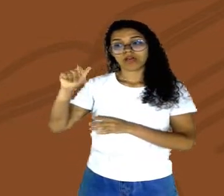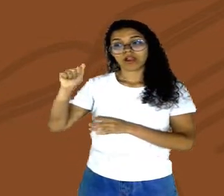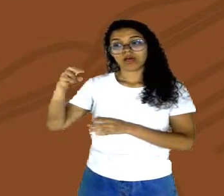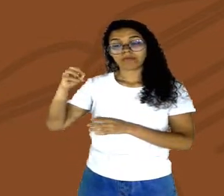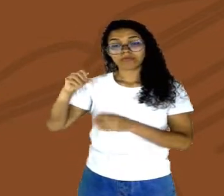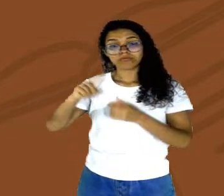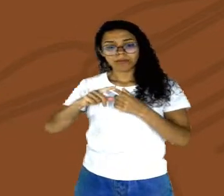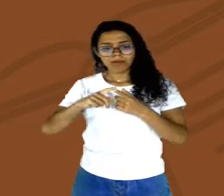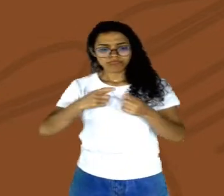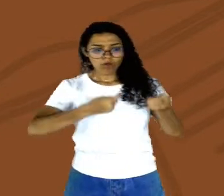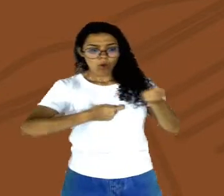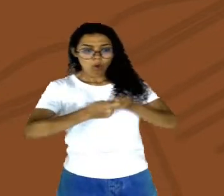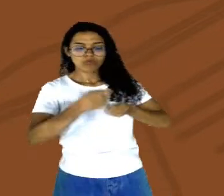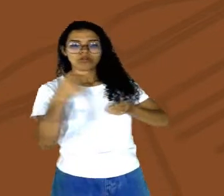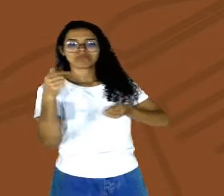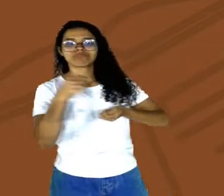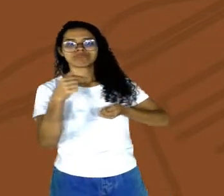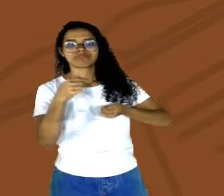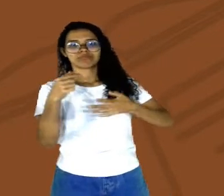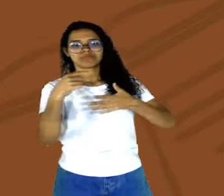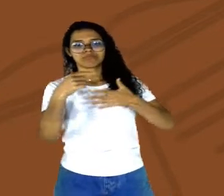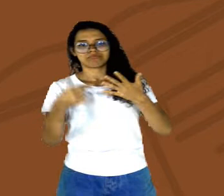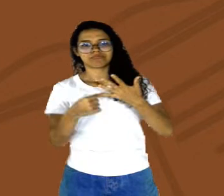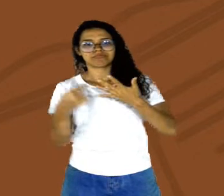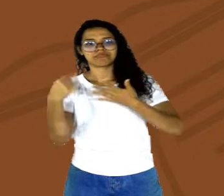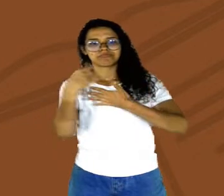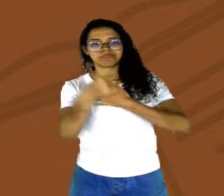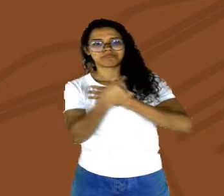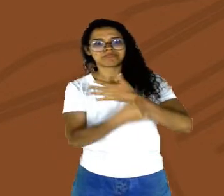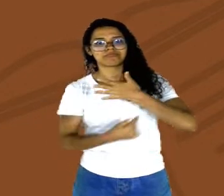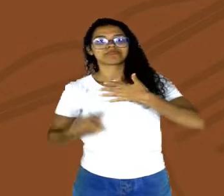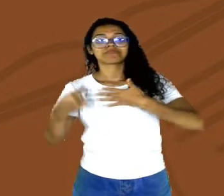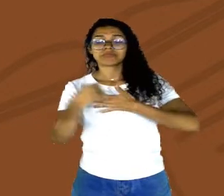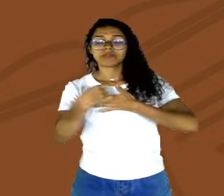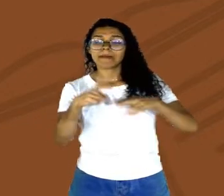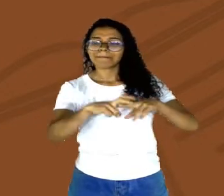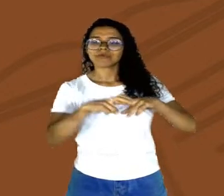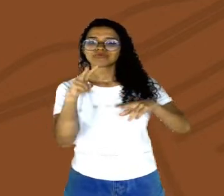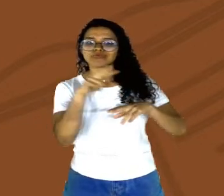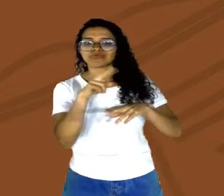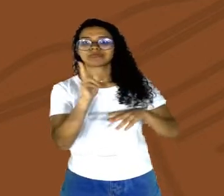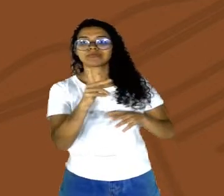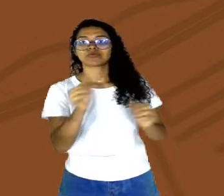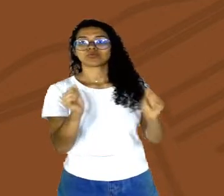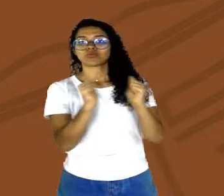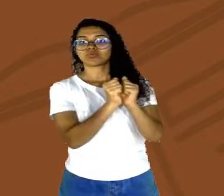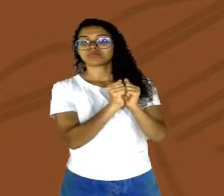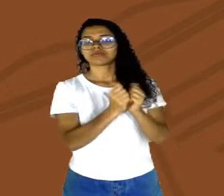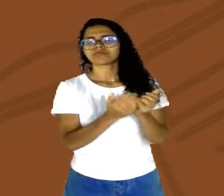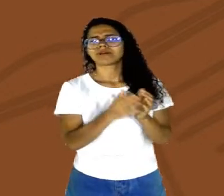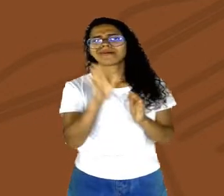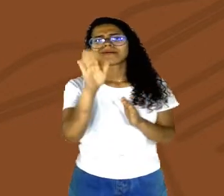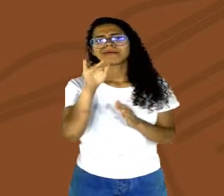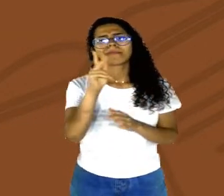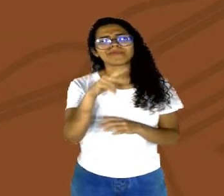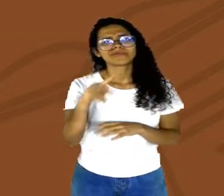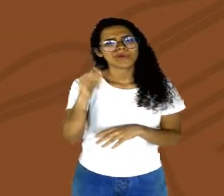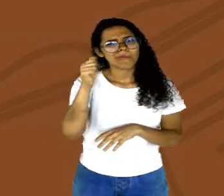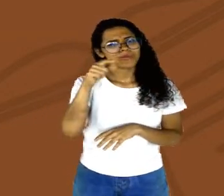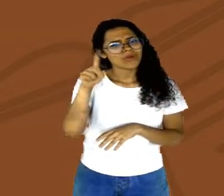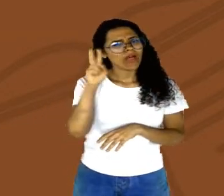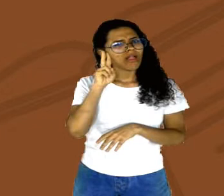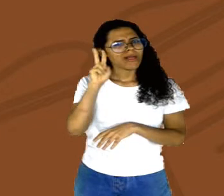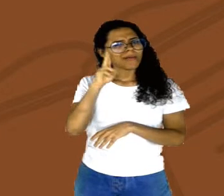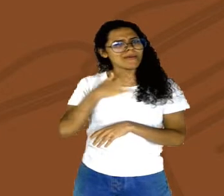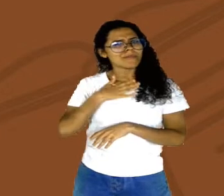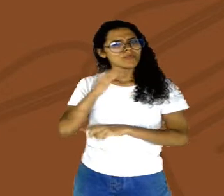sistema endócrino. Por isso que agem juntos. Muito bem. Professor, relembra para nós, por gentileza, o que é o sistema